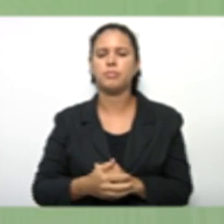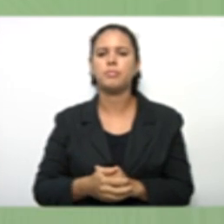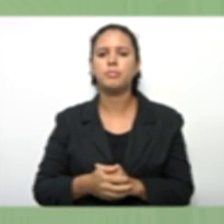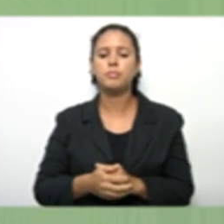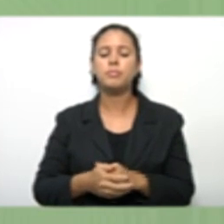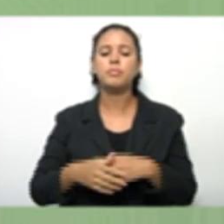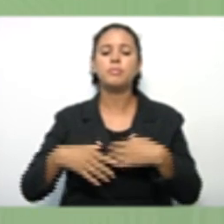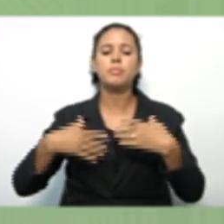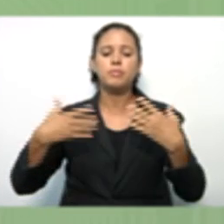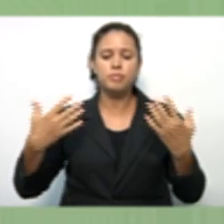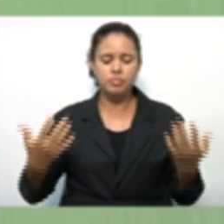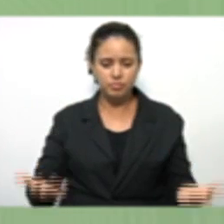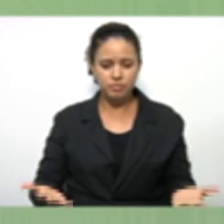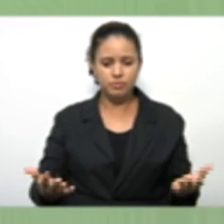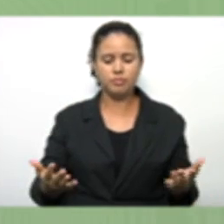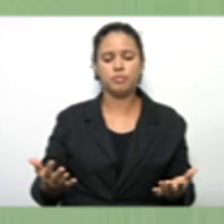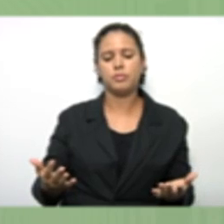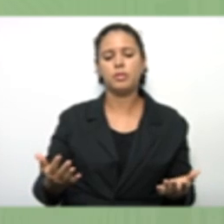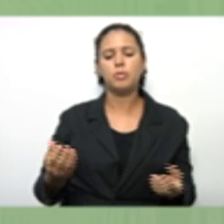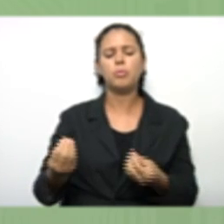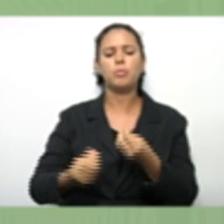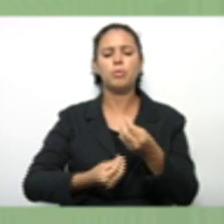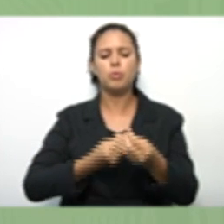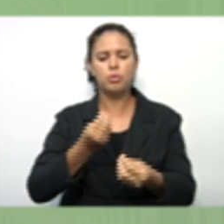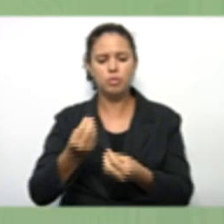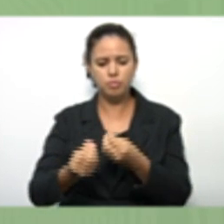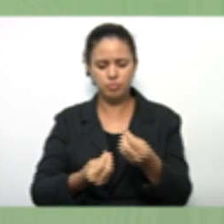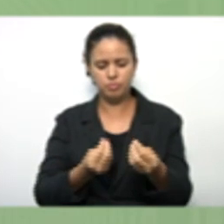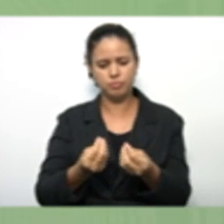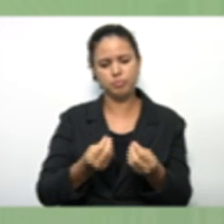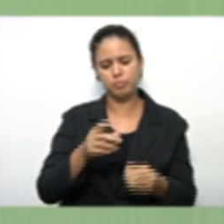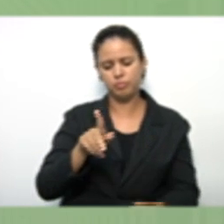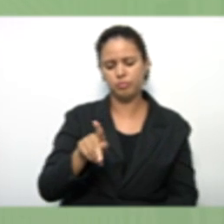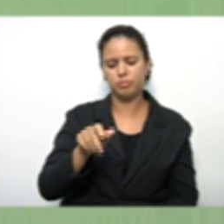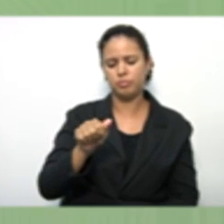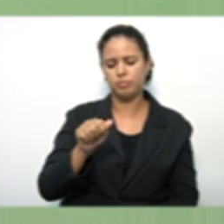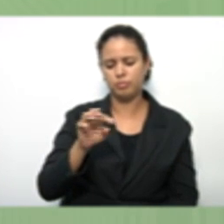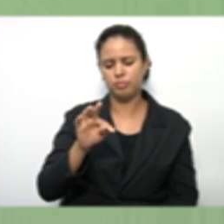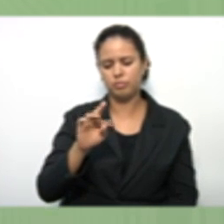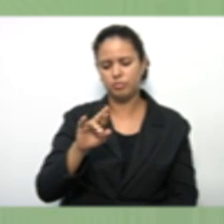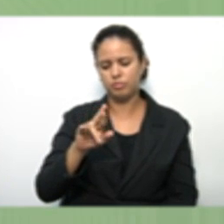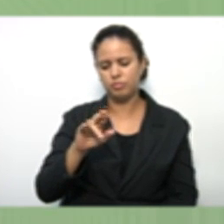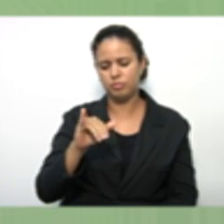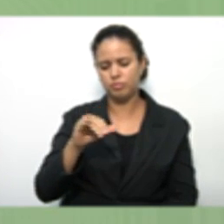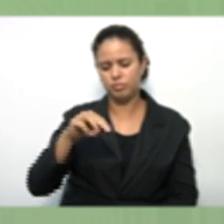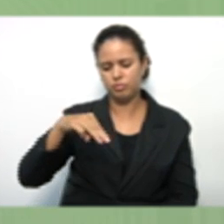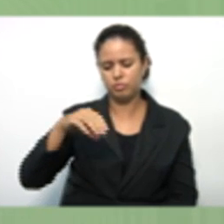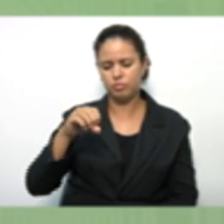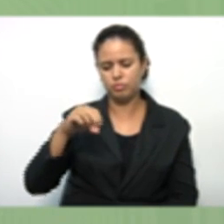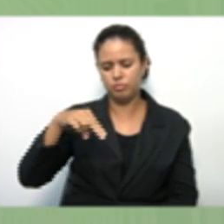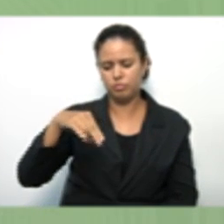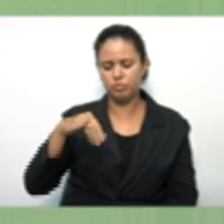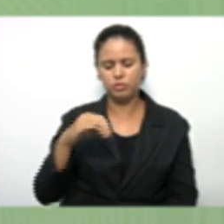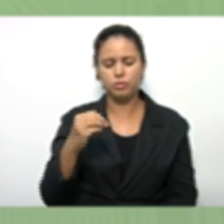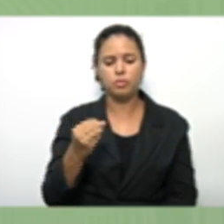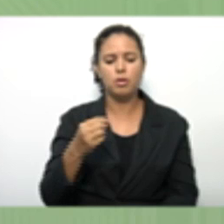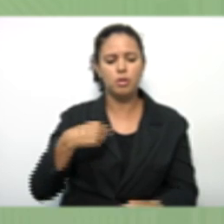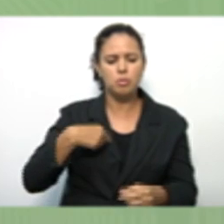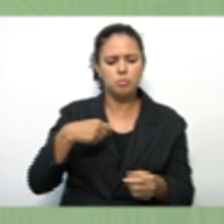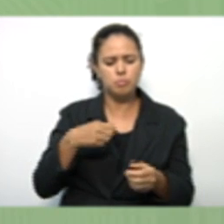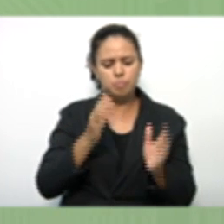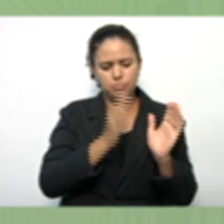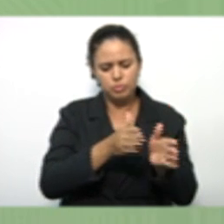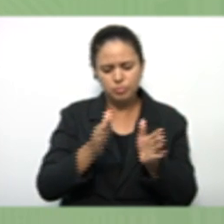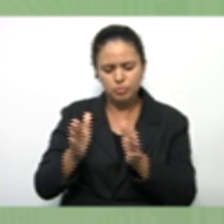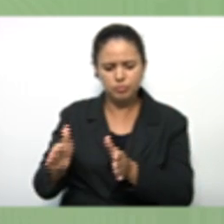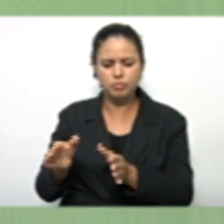para gerir esse patrimônio, para aumentar o seu patrimônio? Então, isso que é a azienda. Bom, professor, então a gente